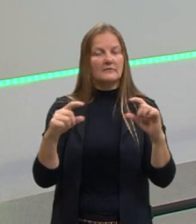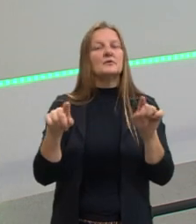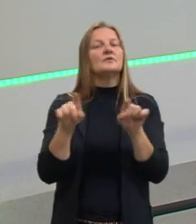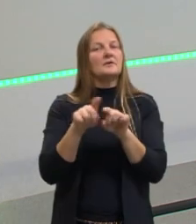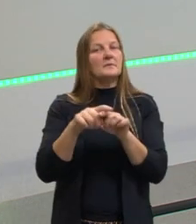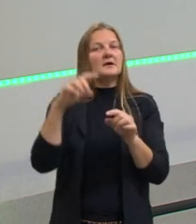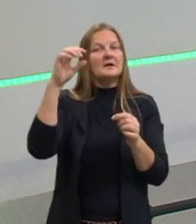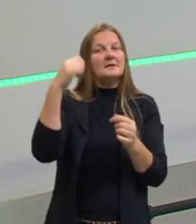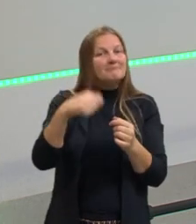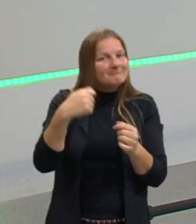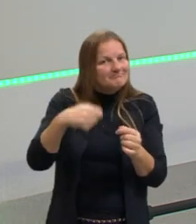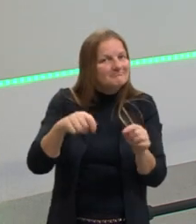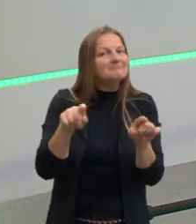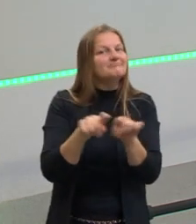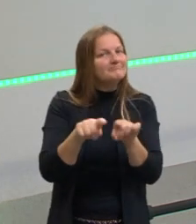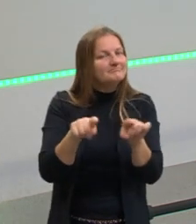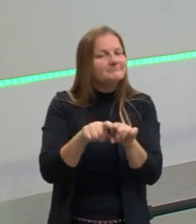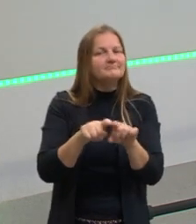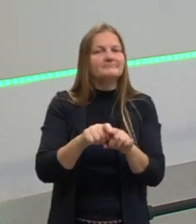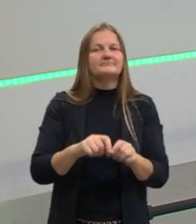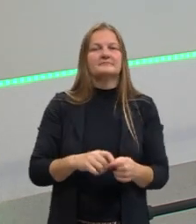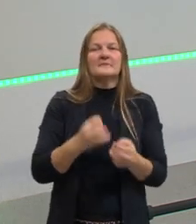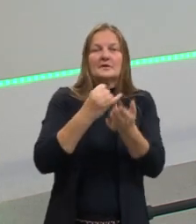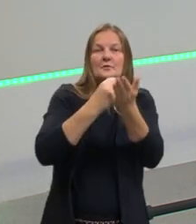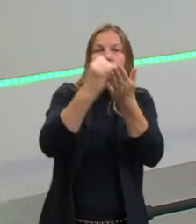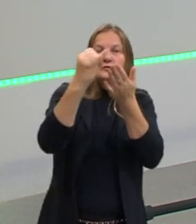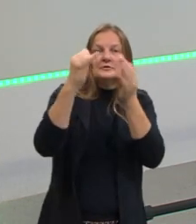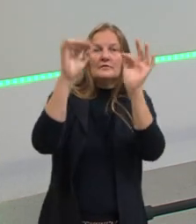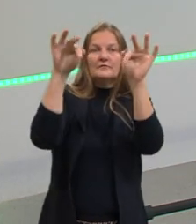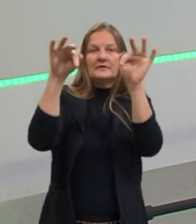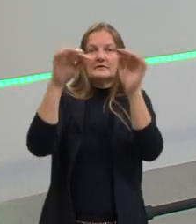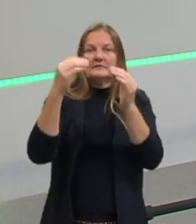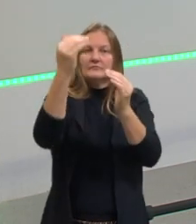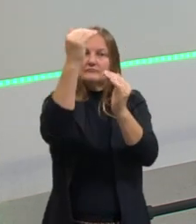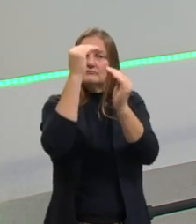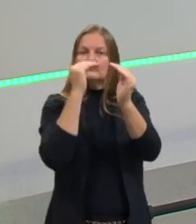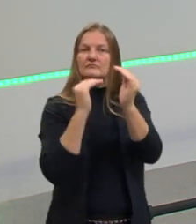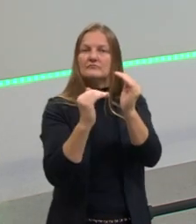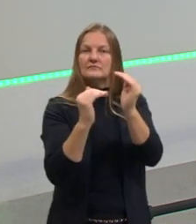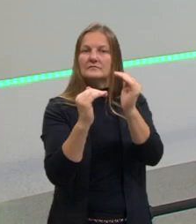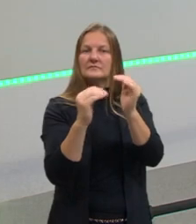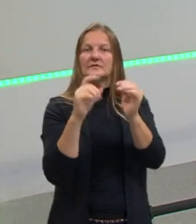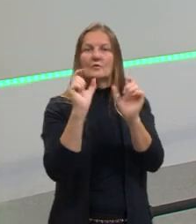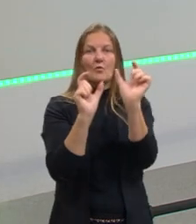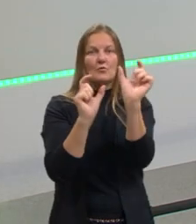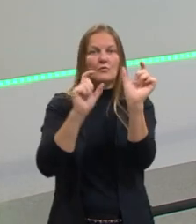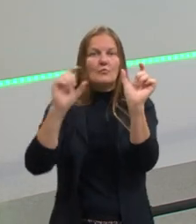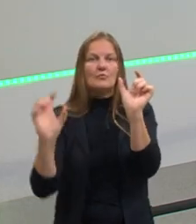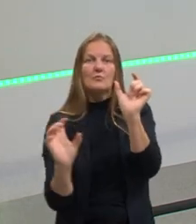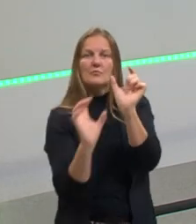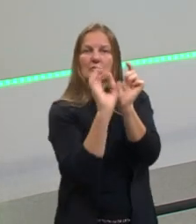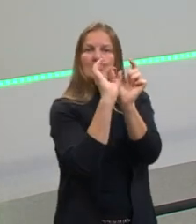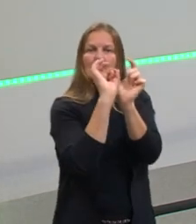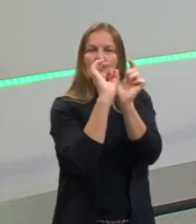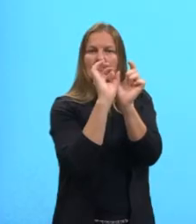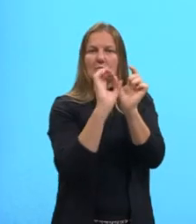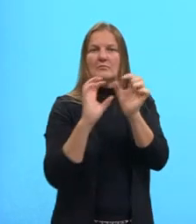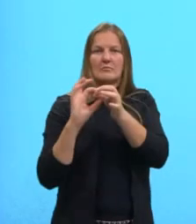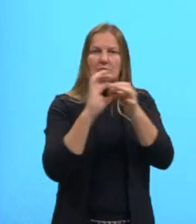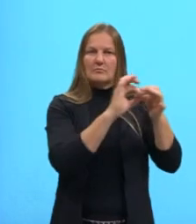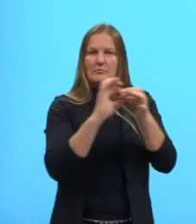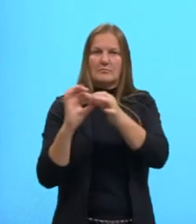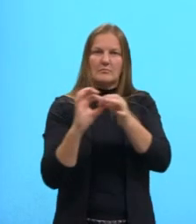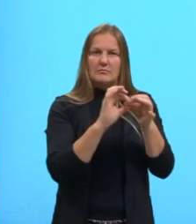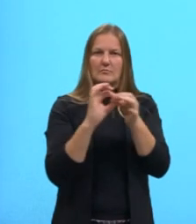desse texto depois da introdução né ele vai trazer um conector 1 e já na introdução